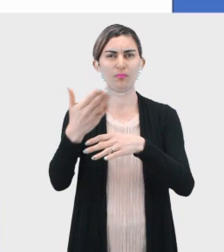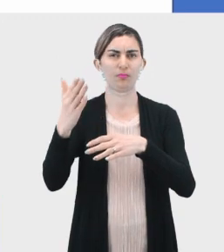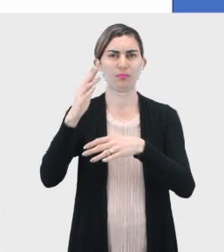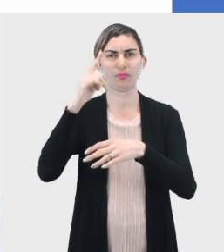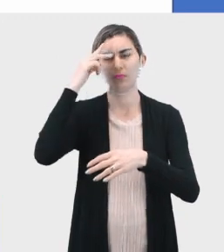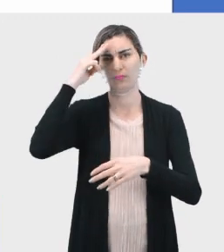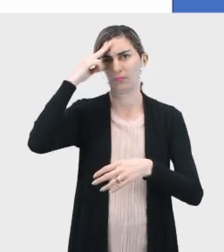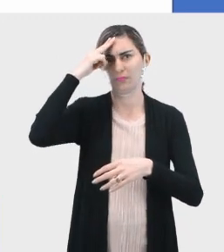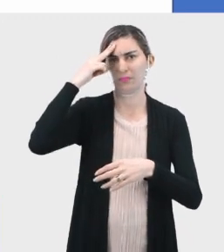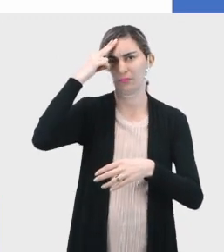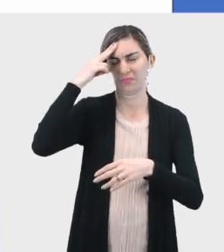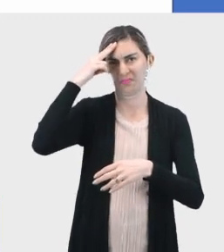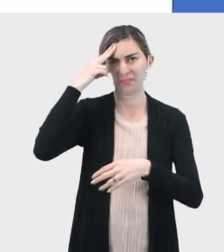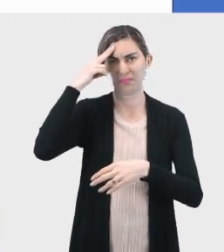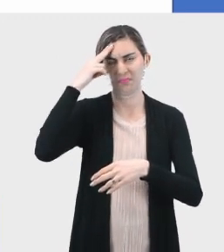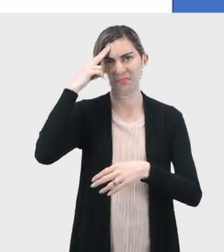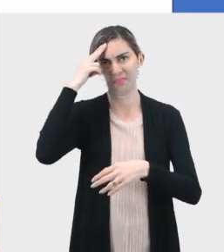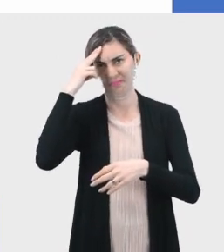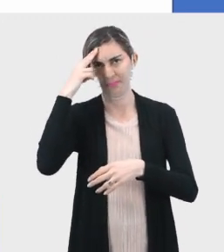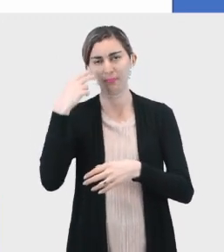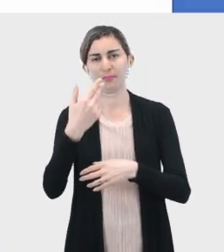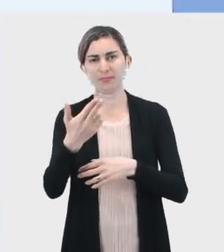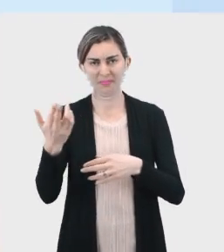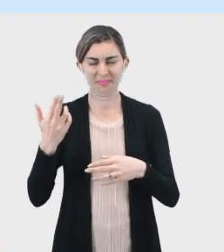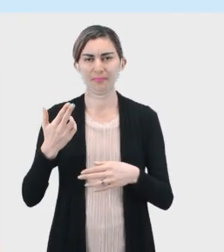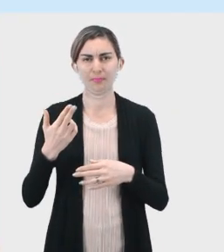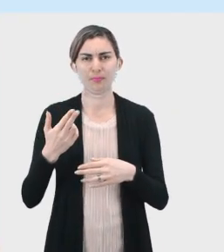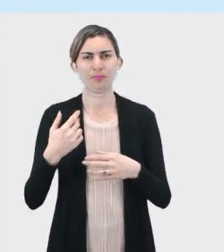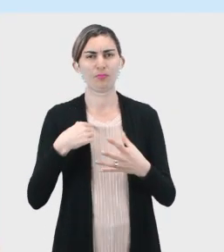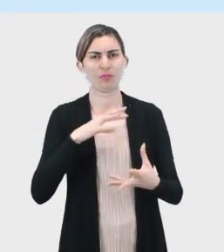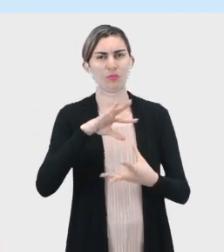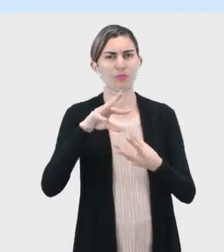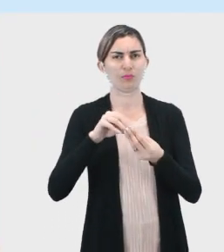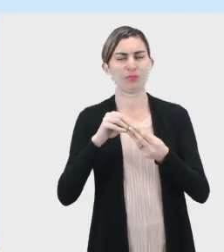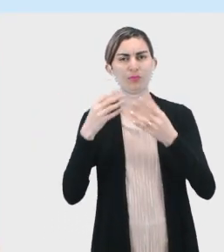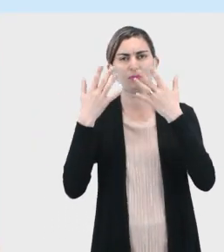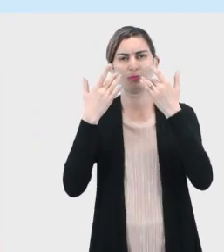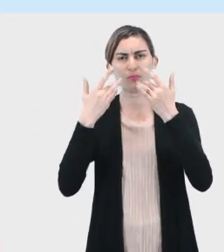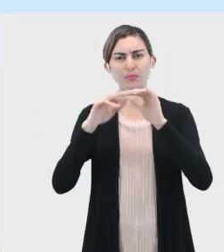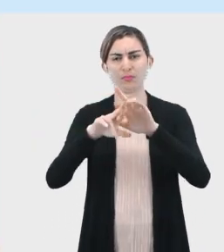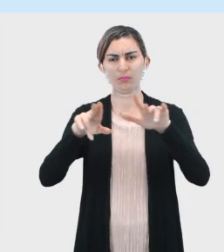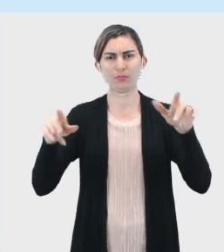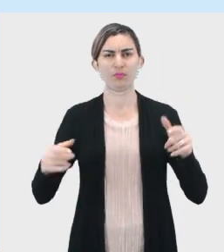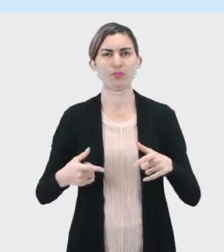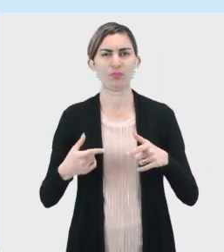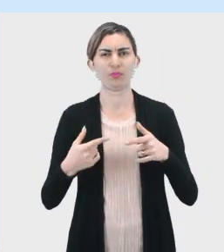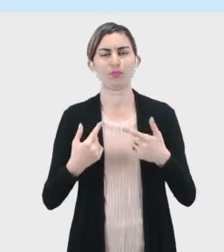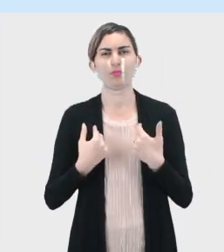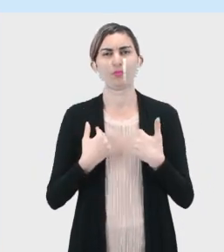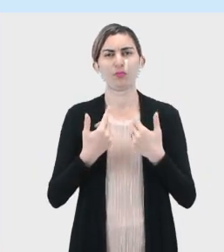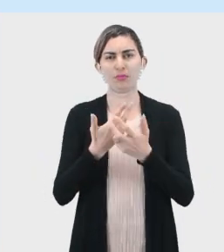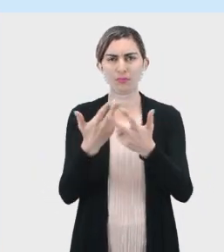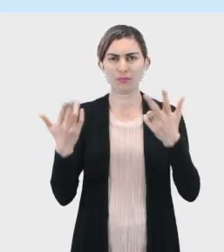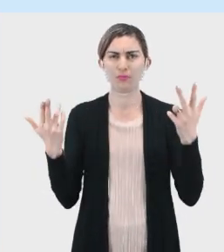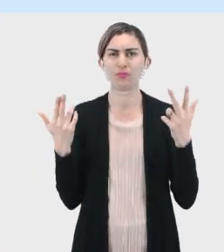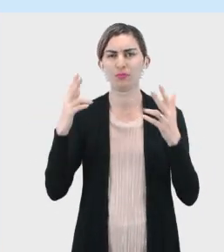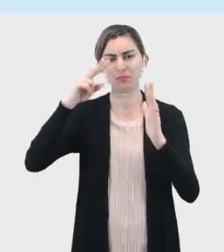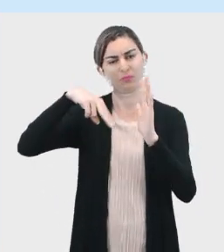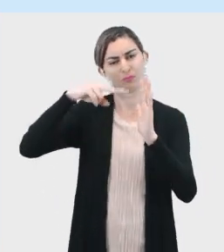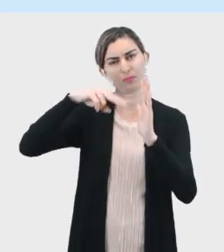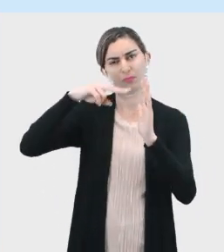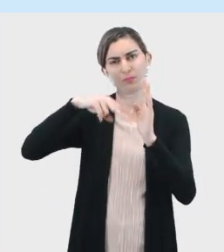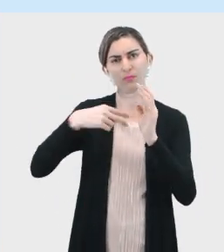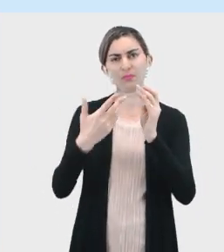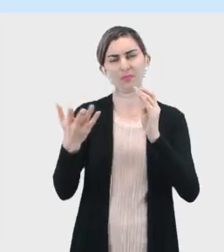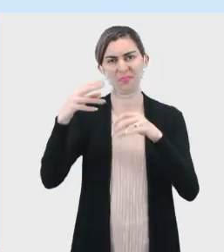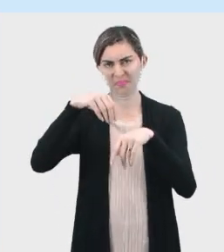filme aí de Harry Potter, com a composição de cenários. E é através dessas